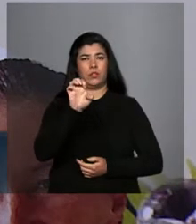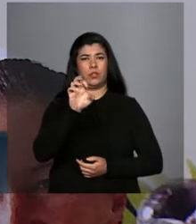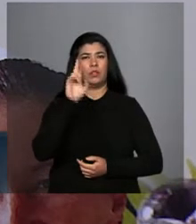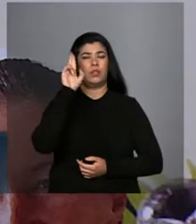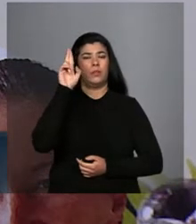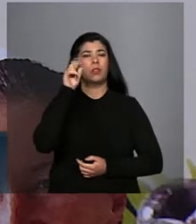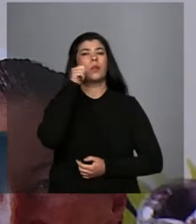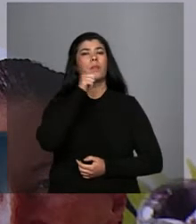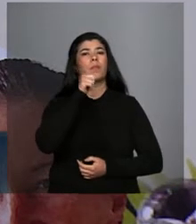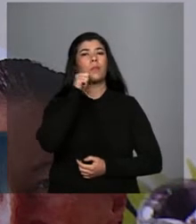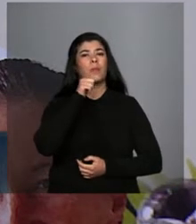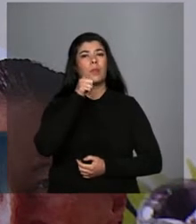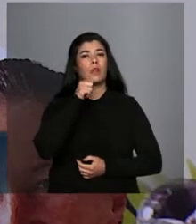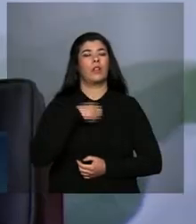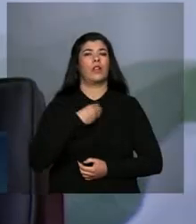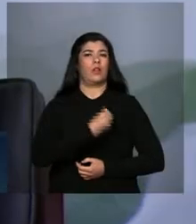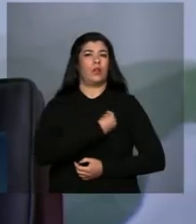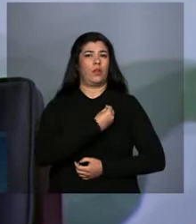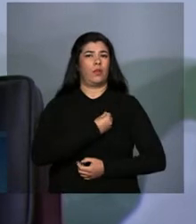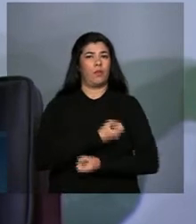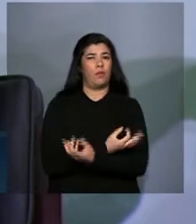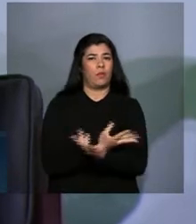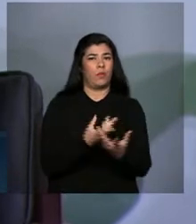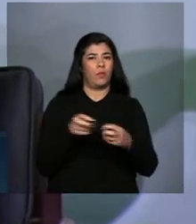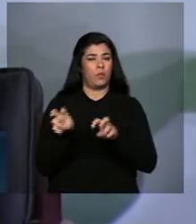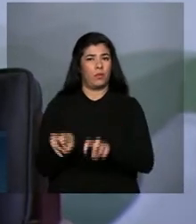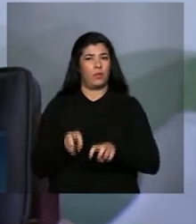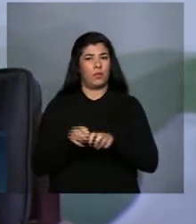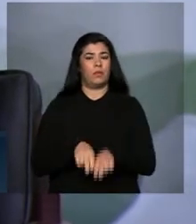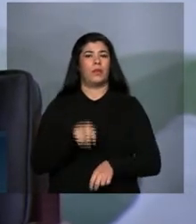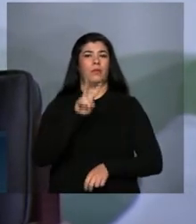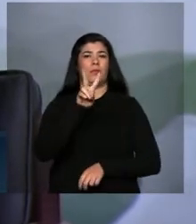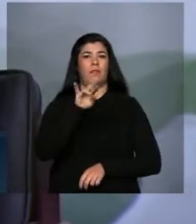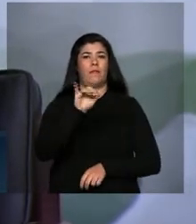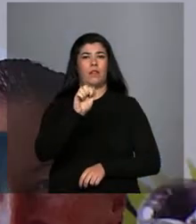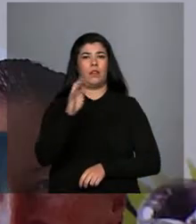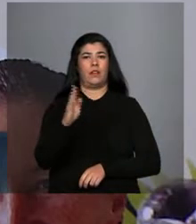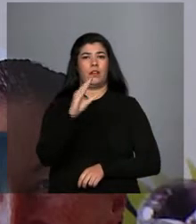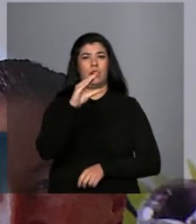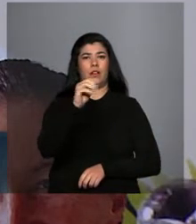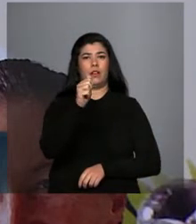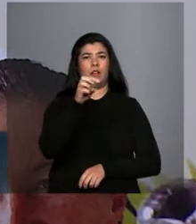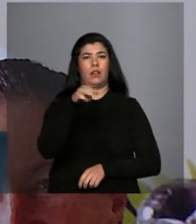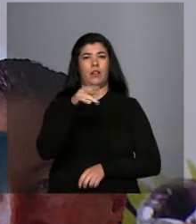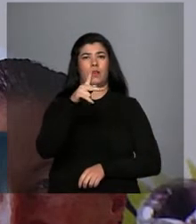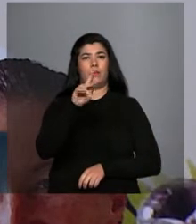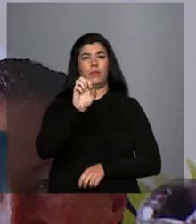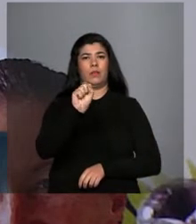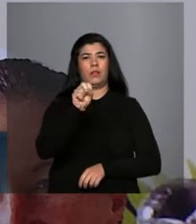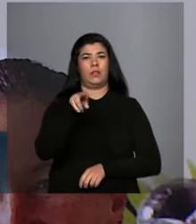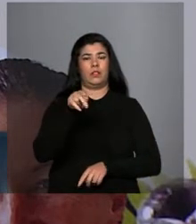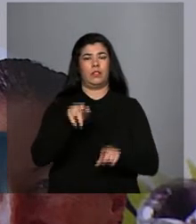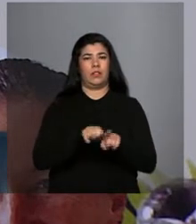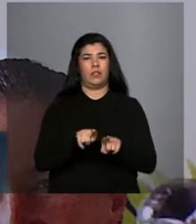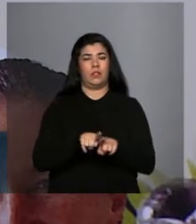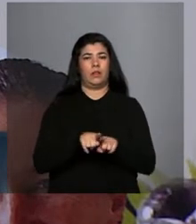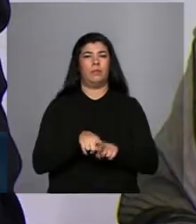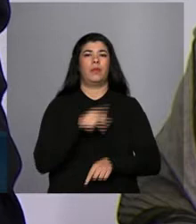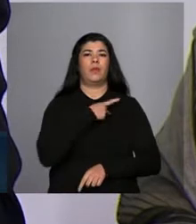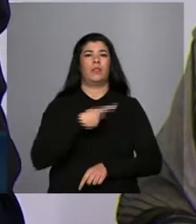Mulheres Camponesas, representando a Via Campesina. O presidente da CONTAG, Alberto